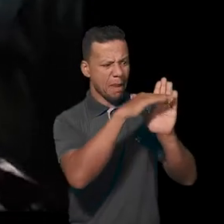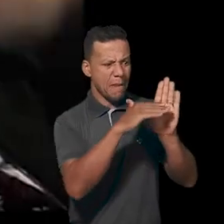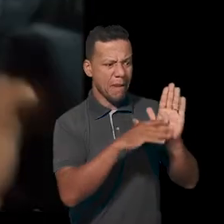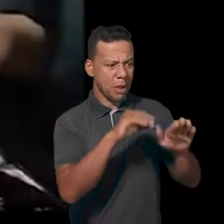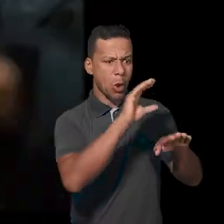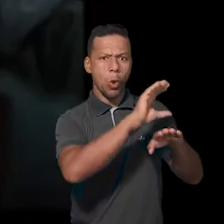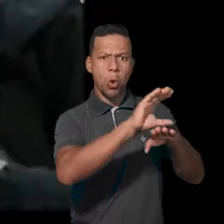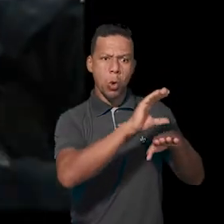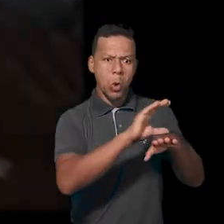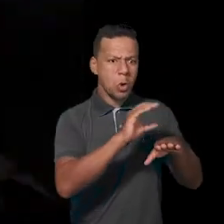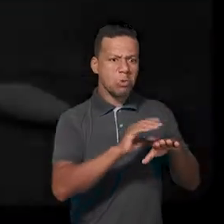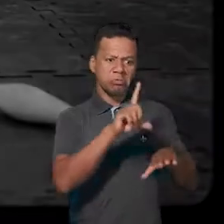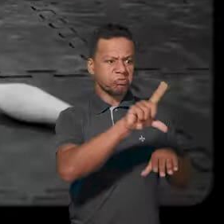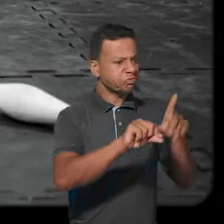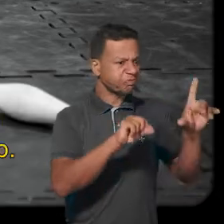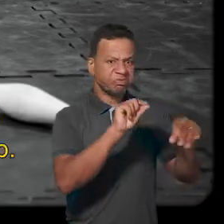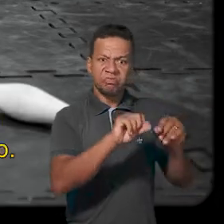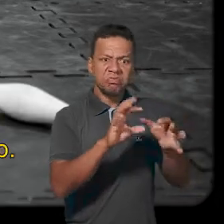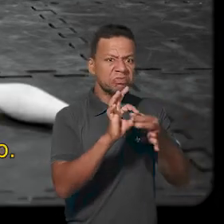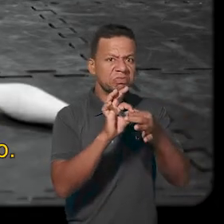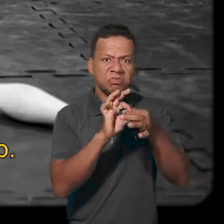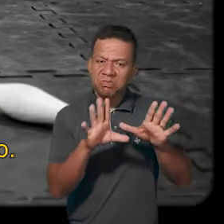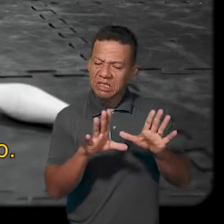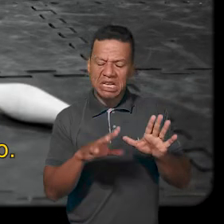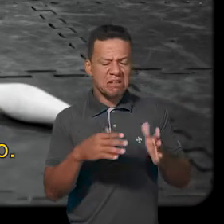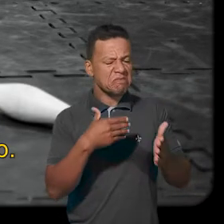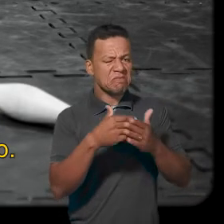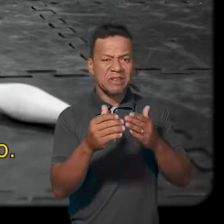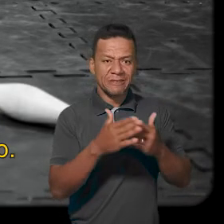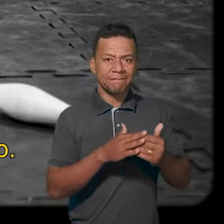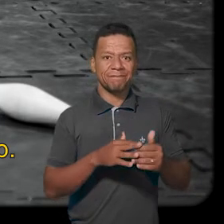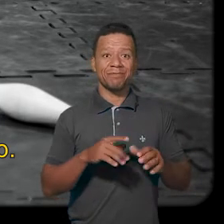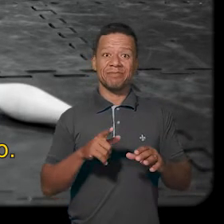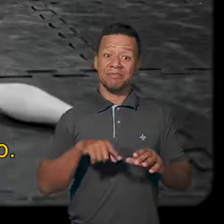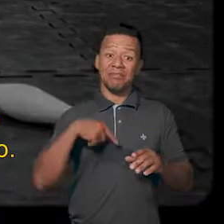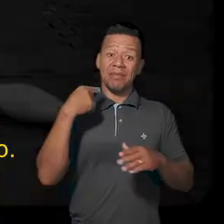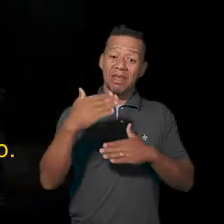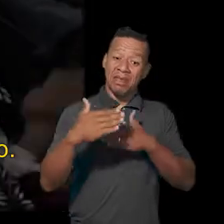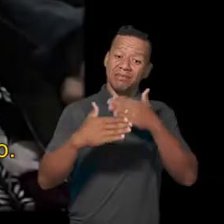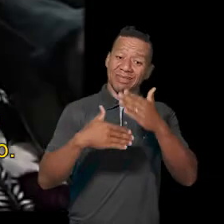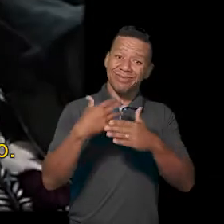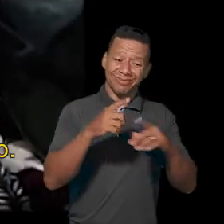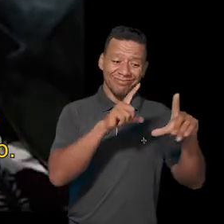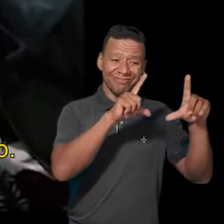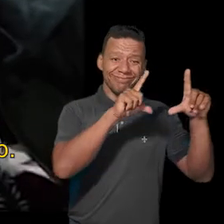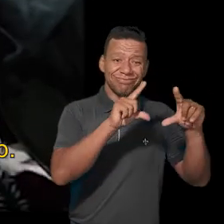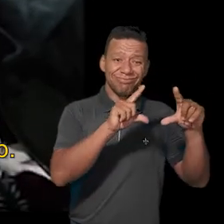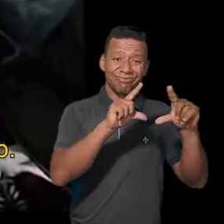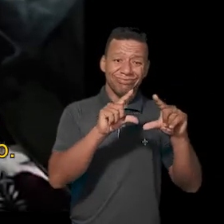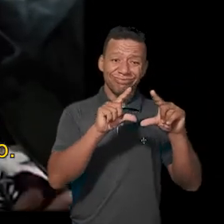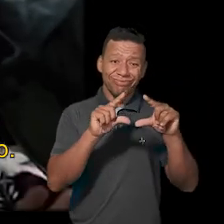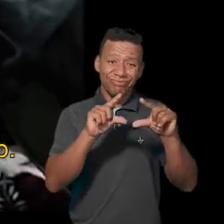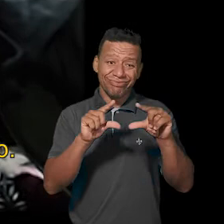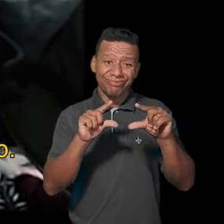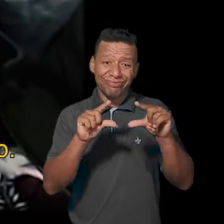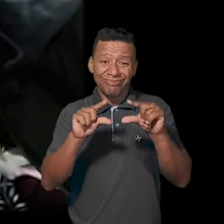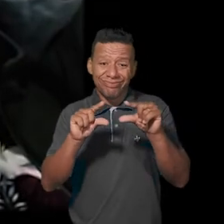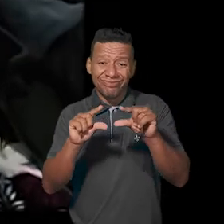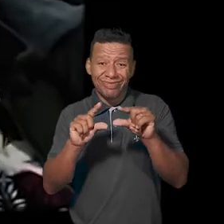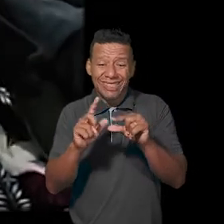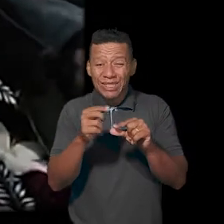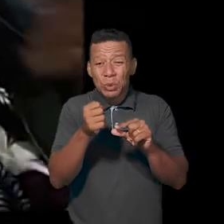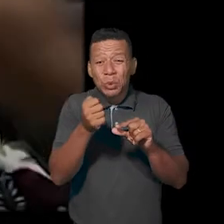fora, para você escolher o curso que você queria. Tinha curso de todo tipo. E quando eu entrei lá, já tava uma folha só, para você escolher de